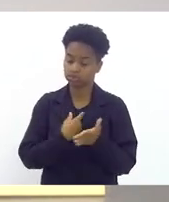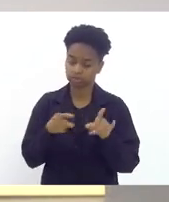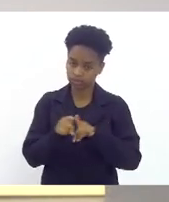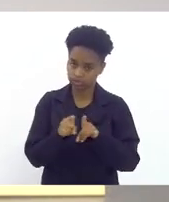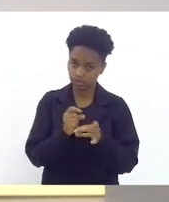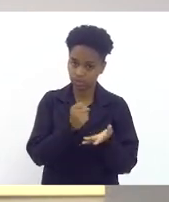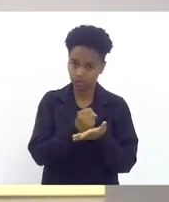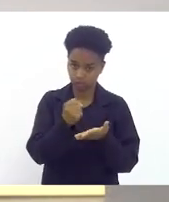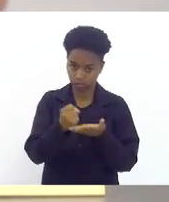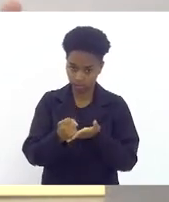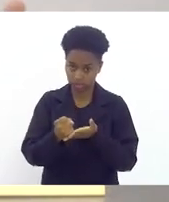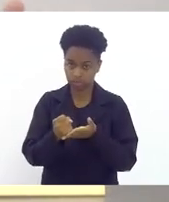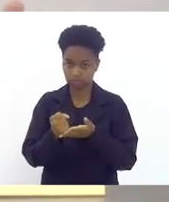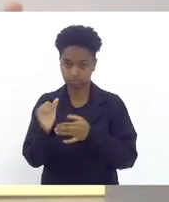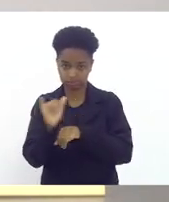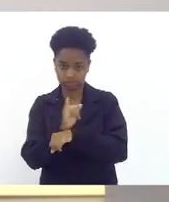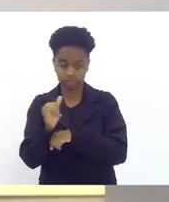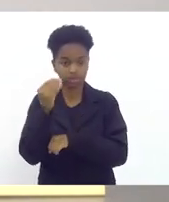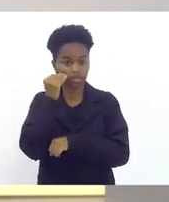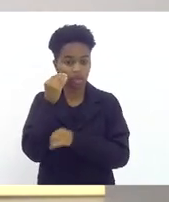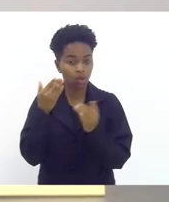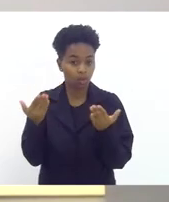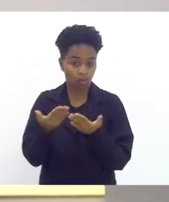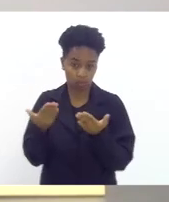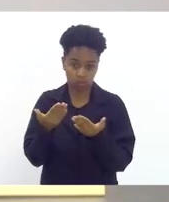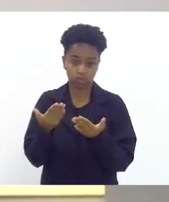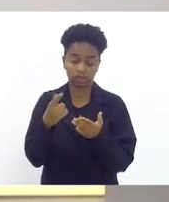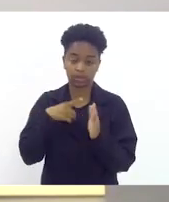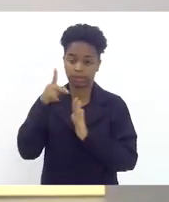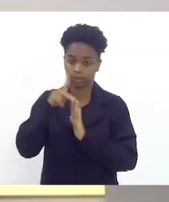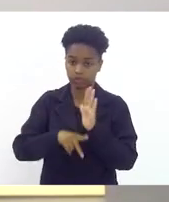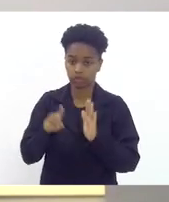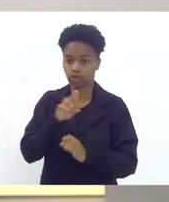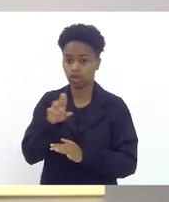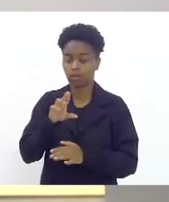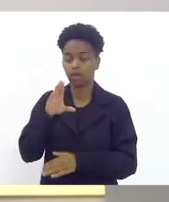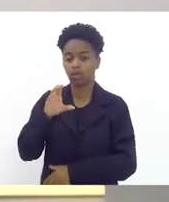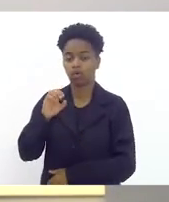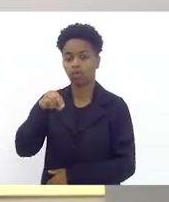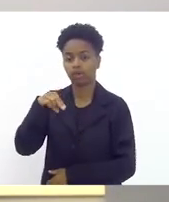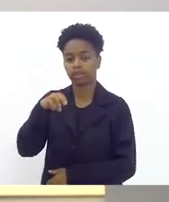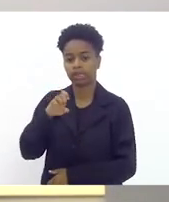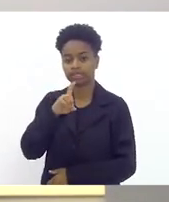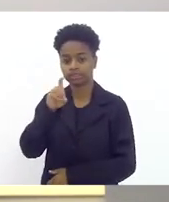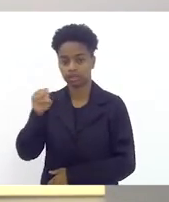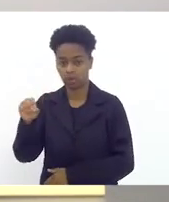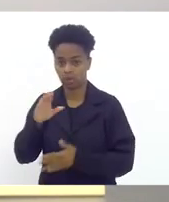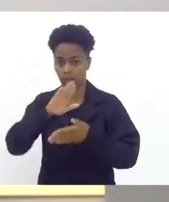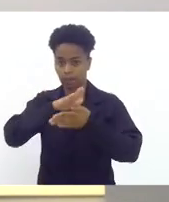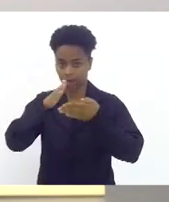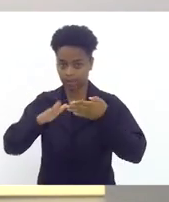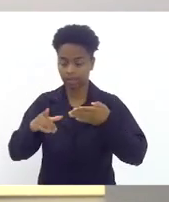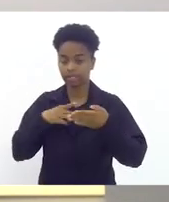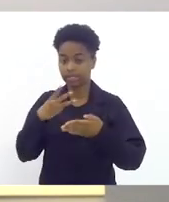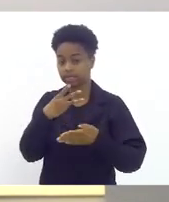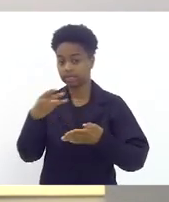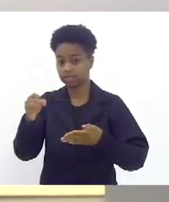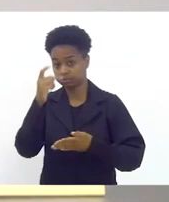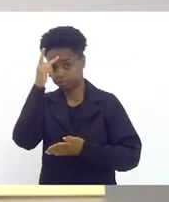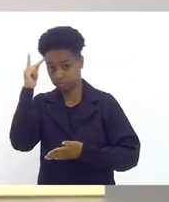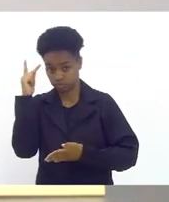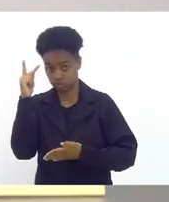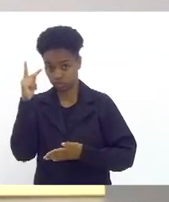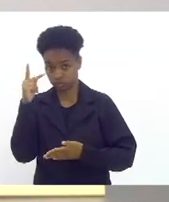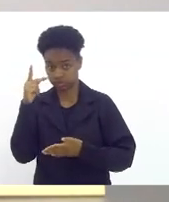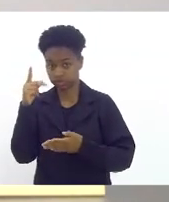esse serviço para que a gente consiga hoje nós temos um grande projeto chamado conexão Mata Atlântica nós estamos com 300 proprietários e já Vimos